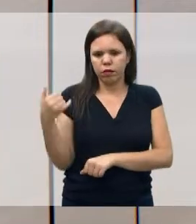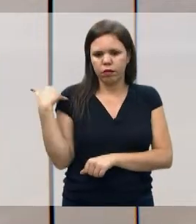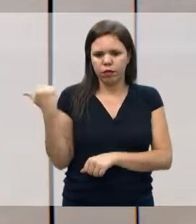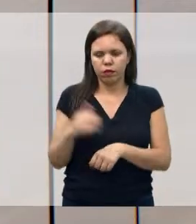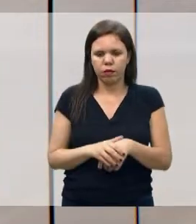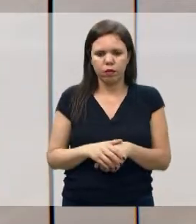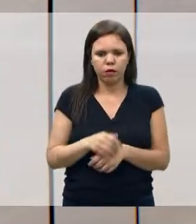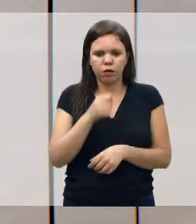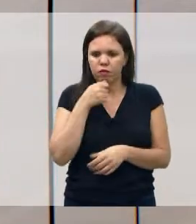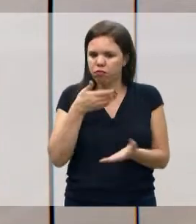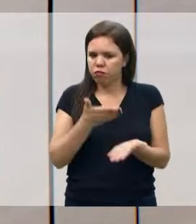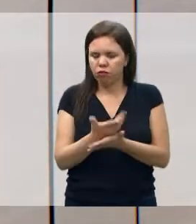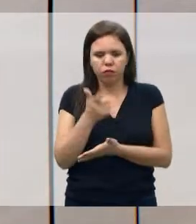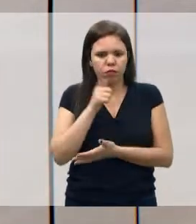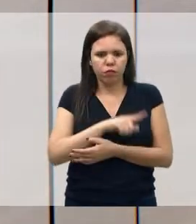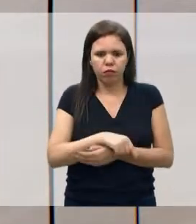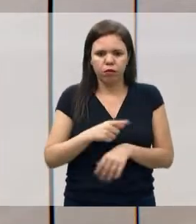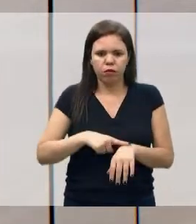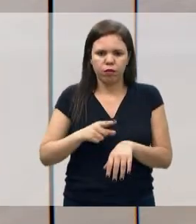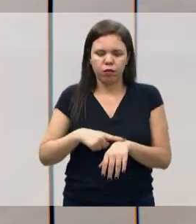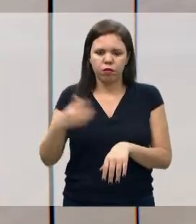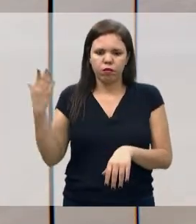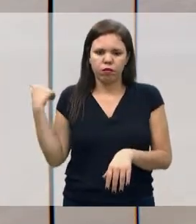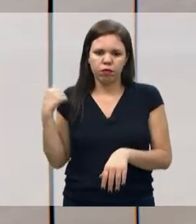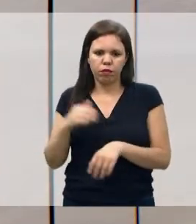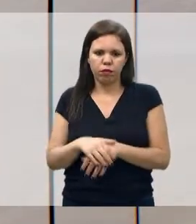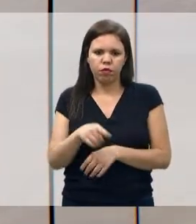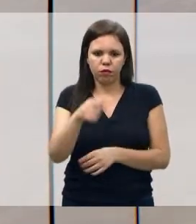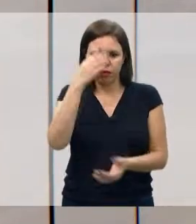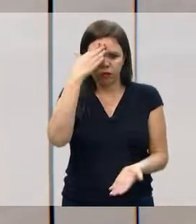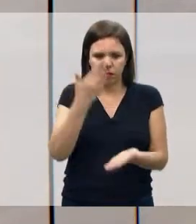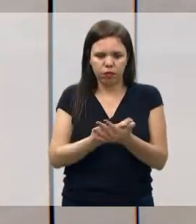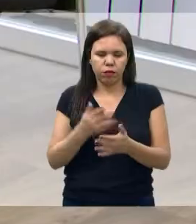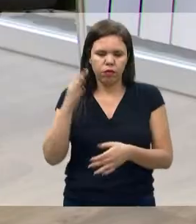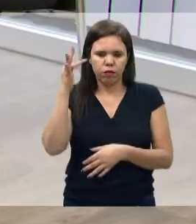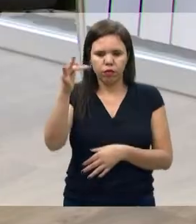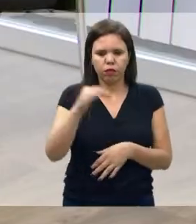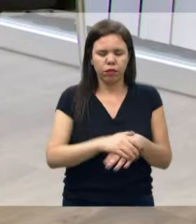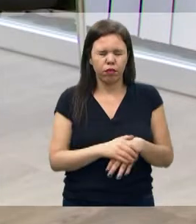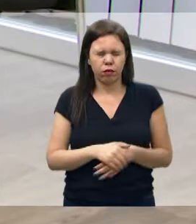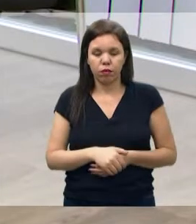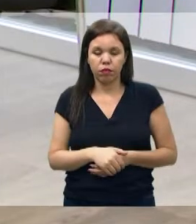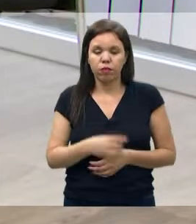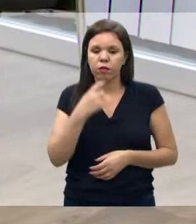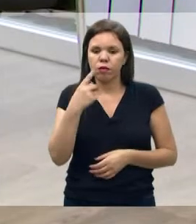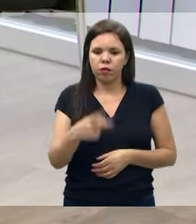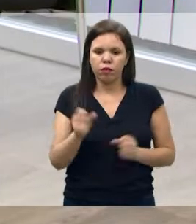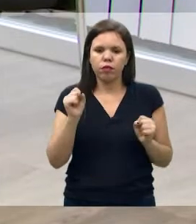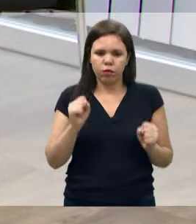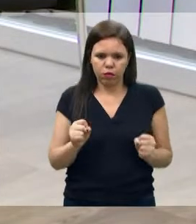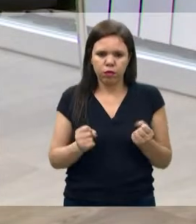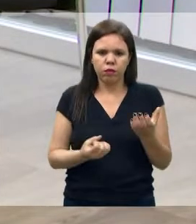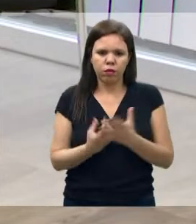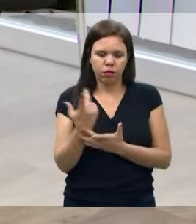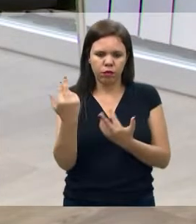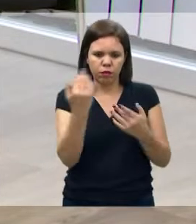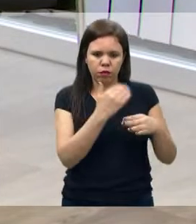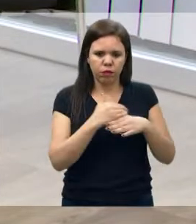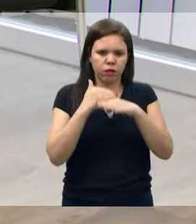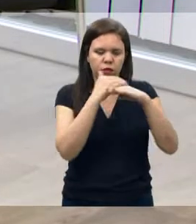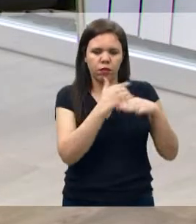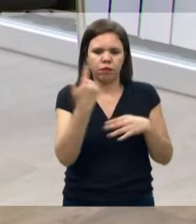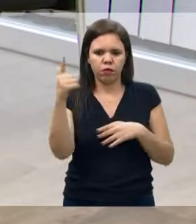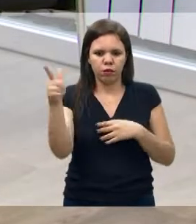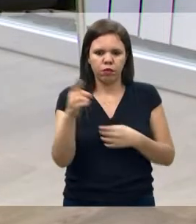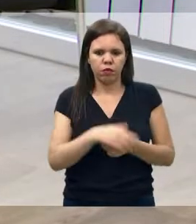60 e acabou não dando certo na ocasião. Mas vocês acreditam que futuramente que Campinas também deva se equiparar com